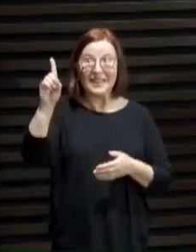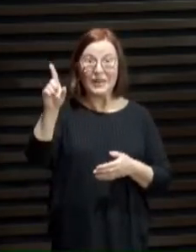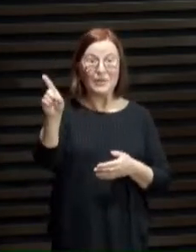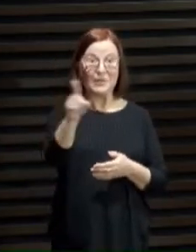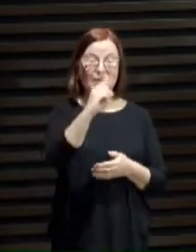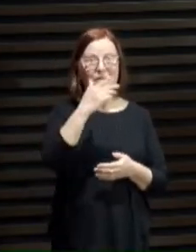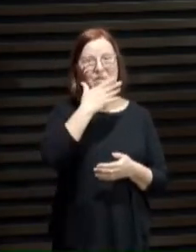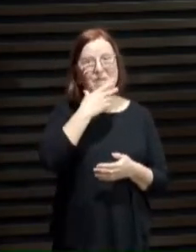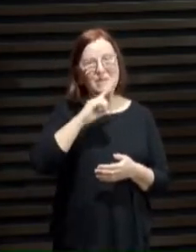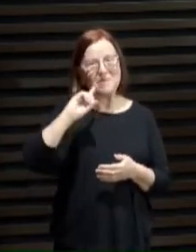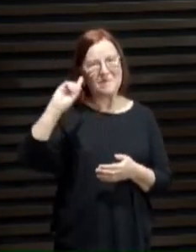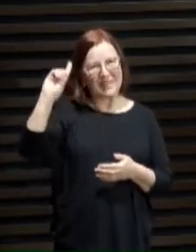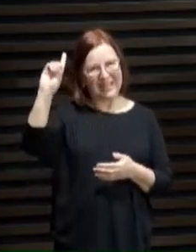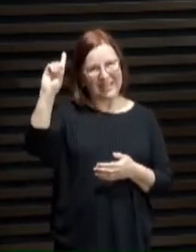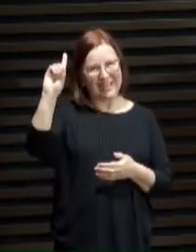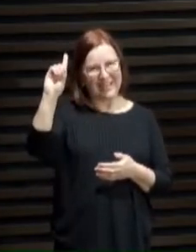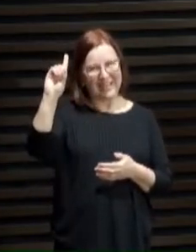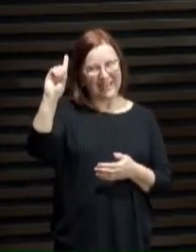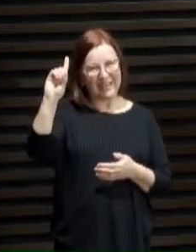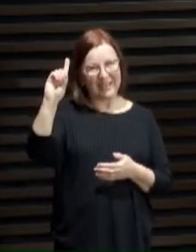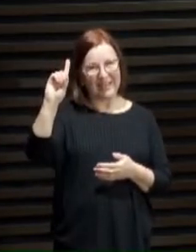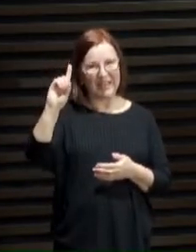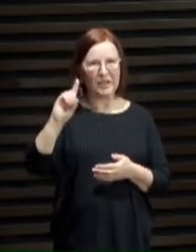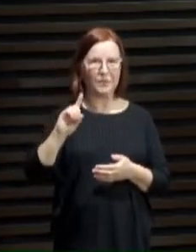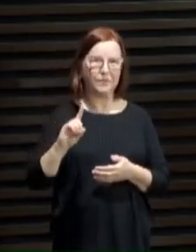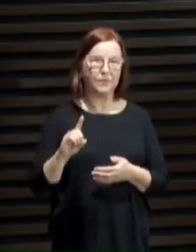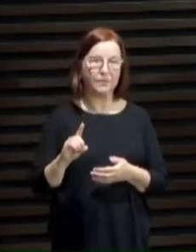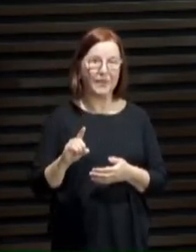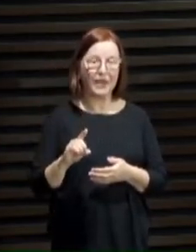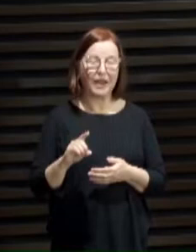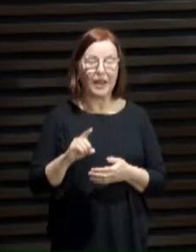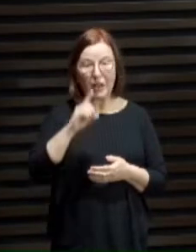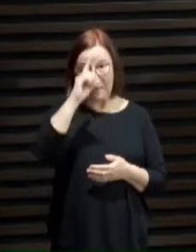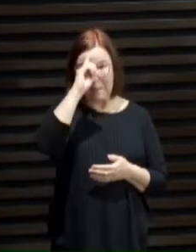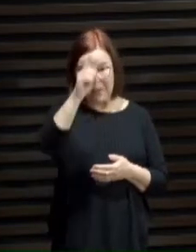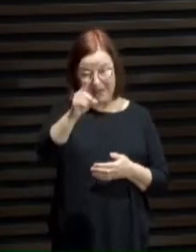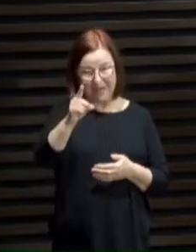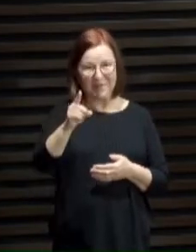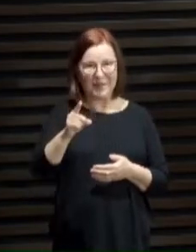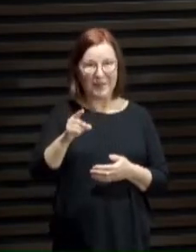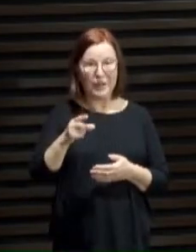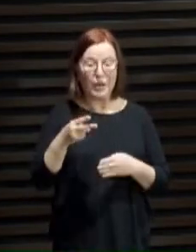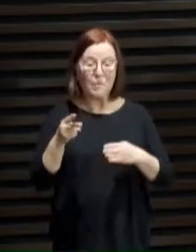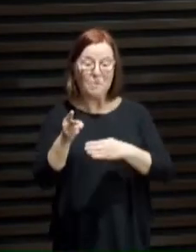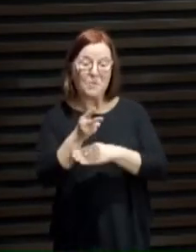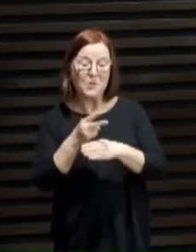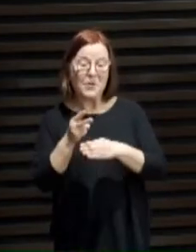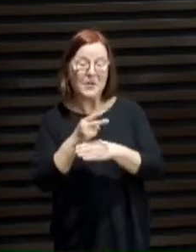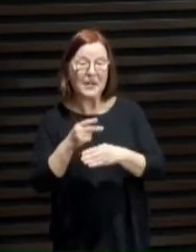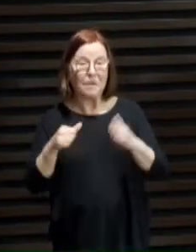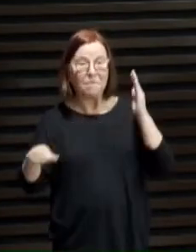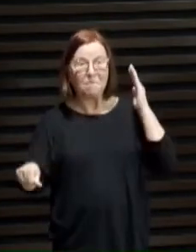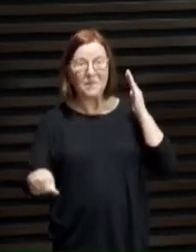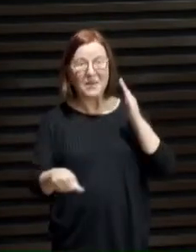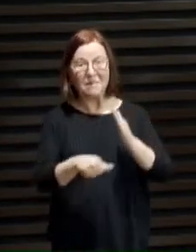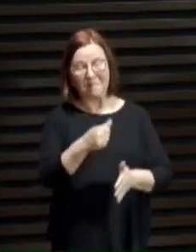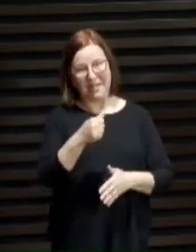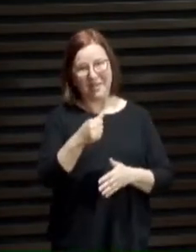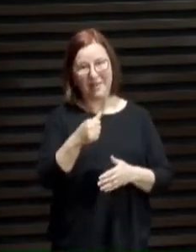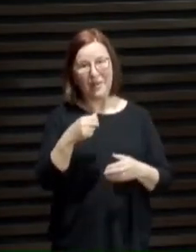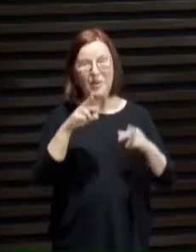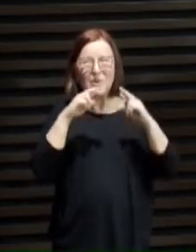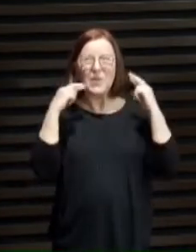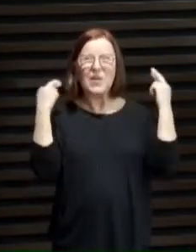último e derradeiro imperativo: buscai em primeiro lugar o reino de Deus, toda a sua justiça,